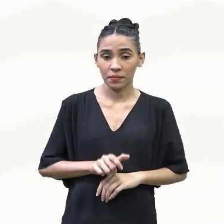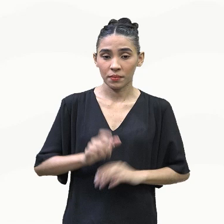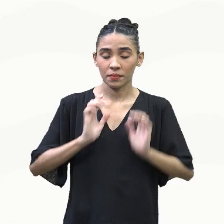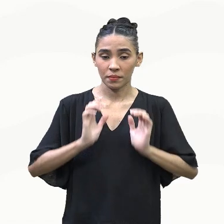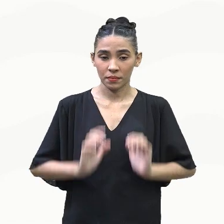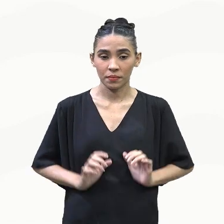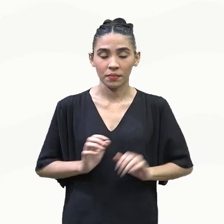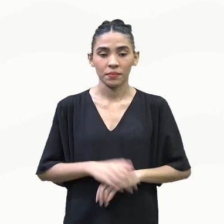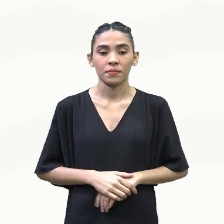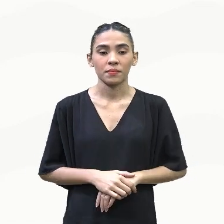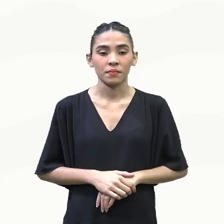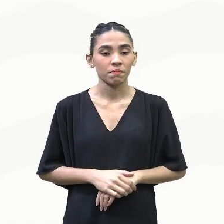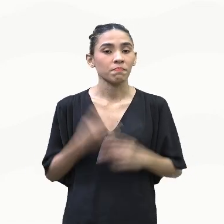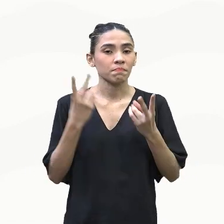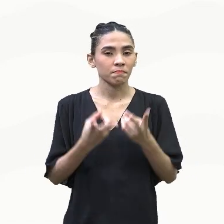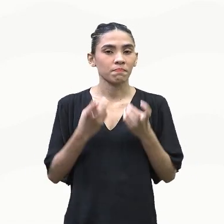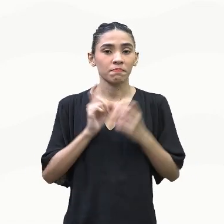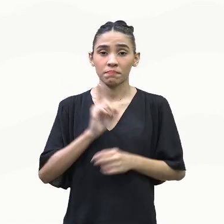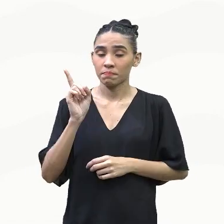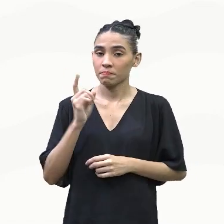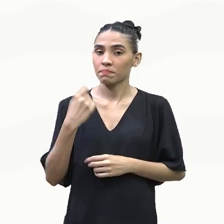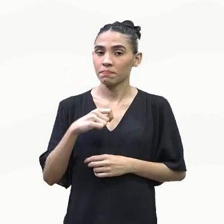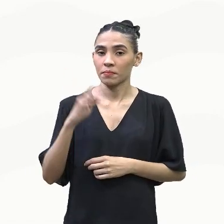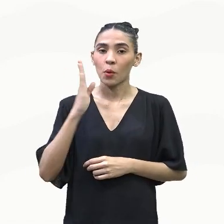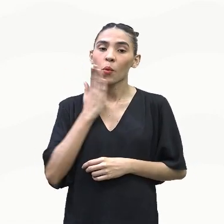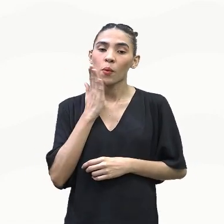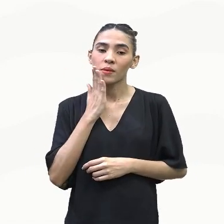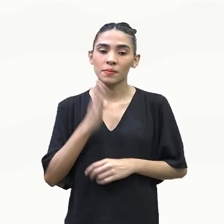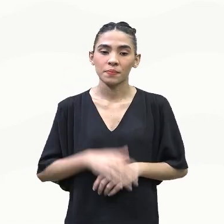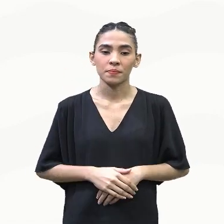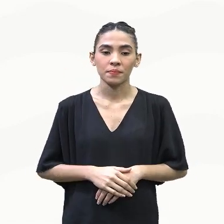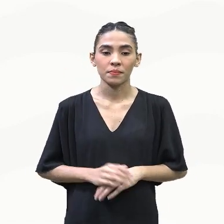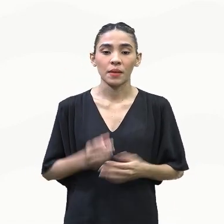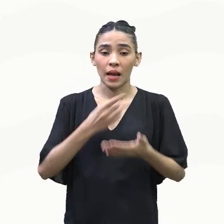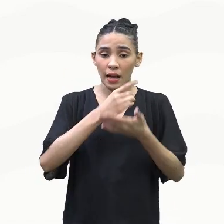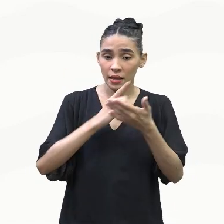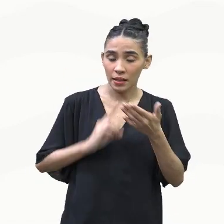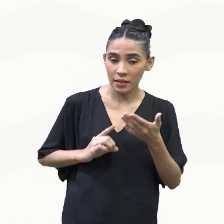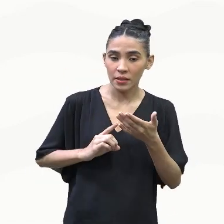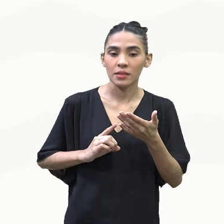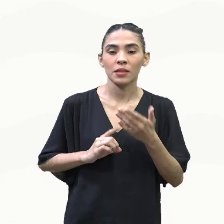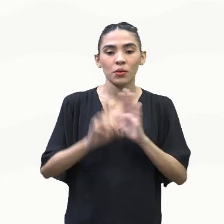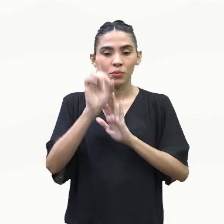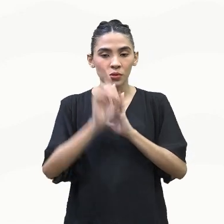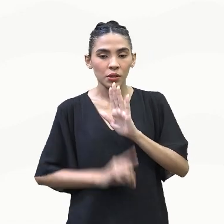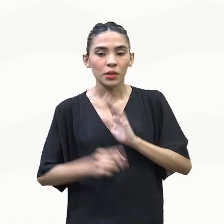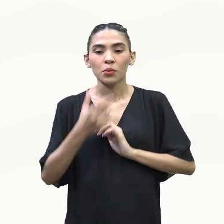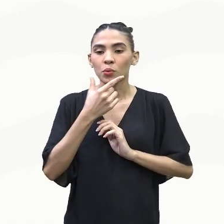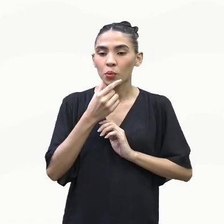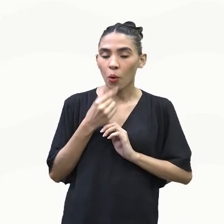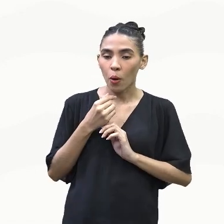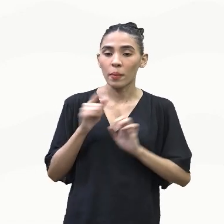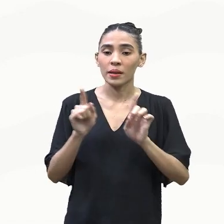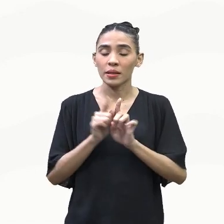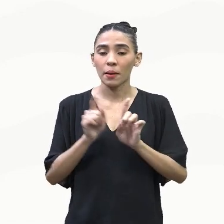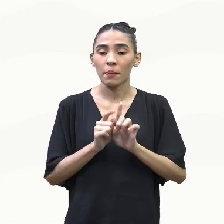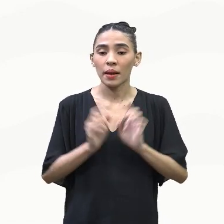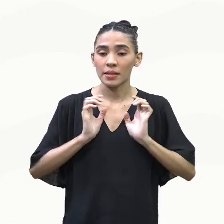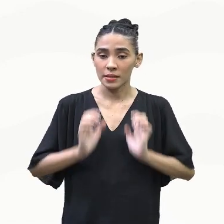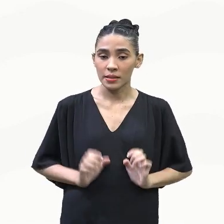coisa séria, que nós temos que ter conhecimento, tá? A Declaração dos Direitos do Homem e do Cidadão, de